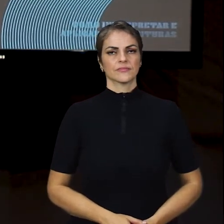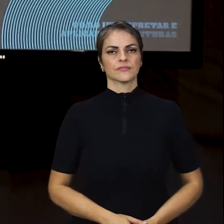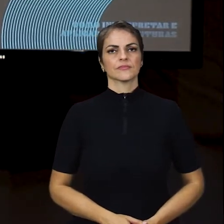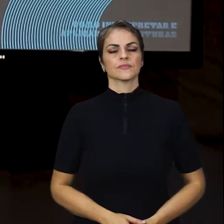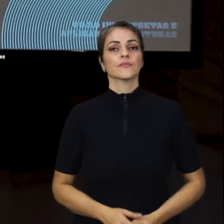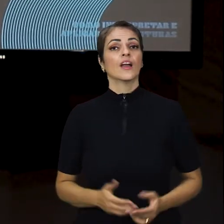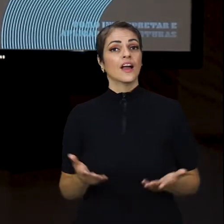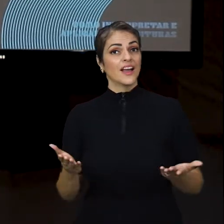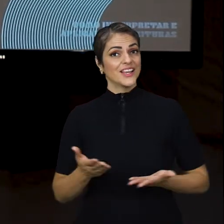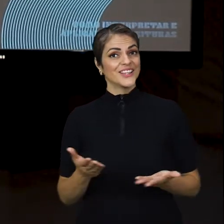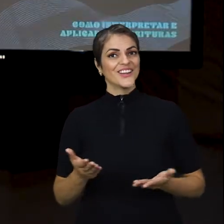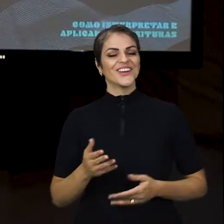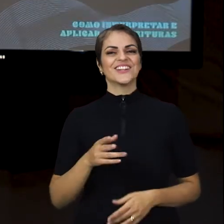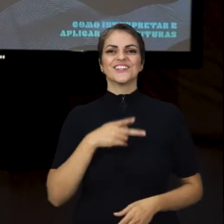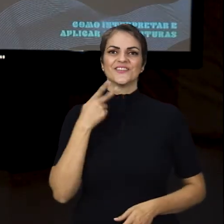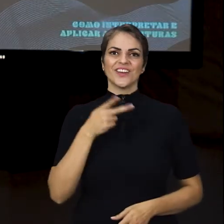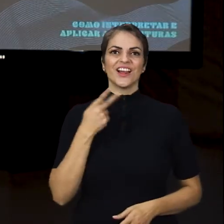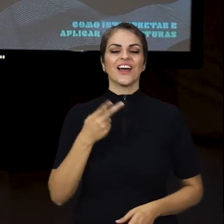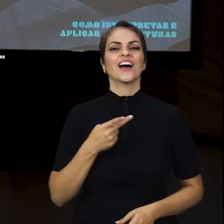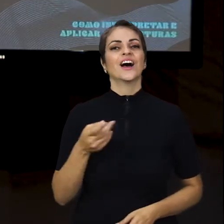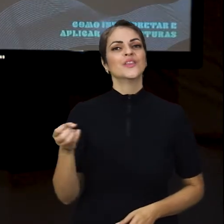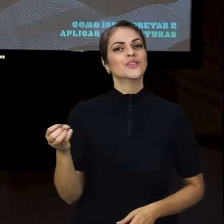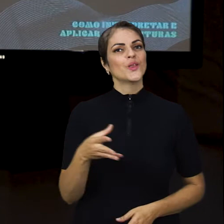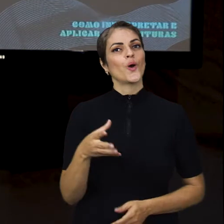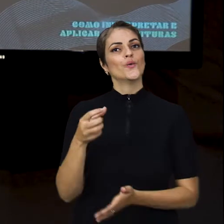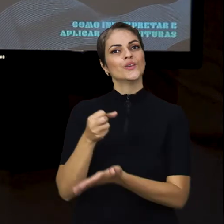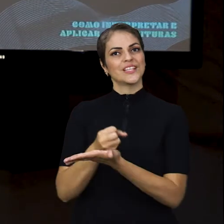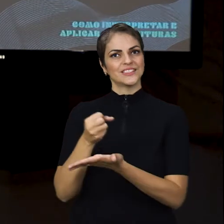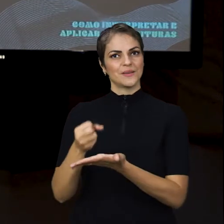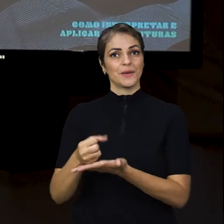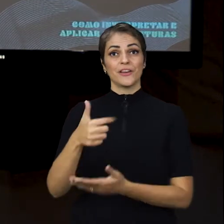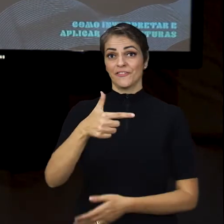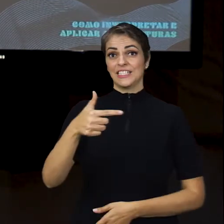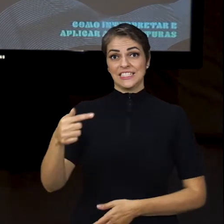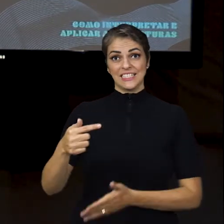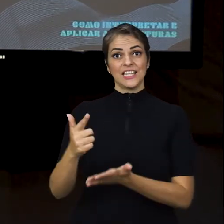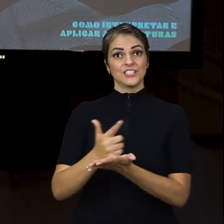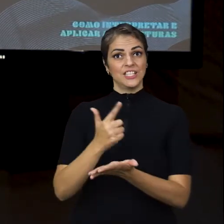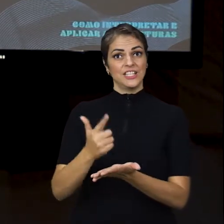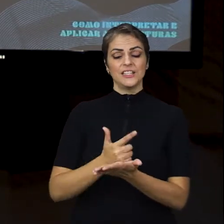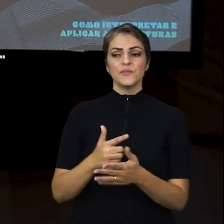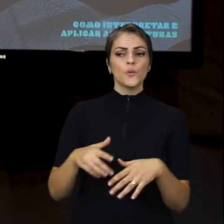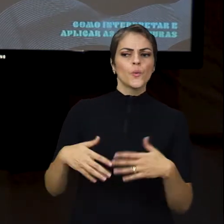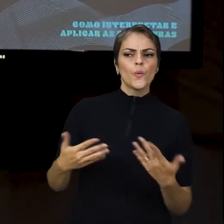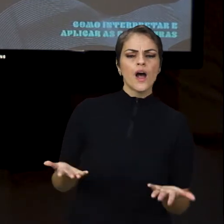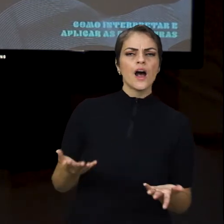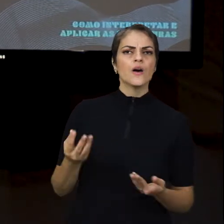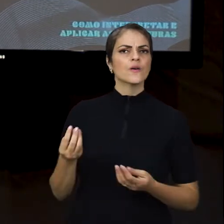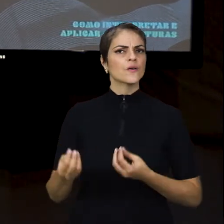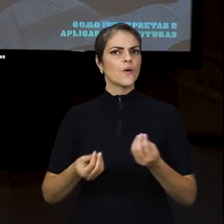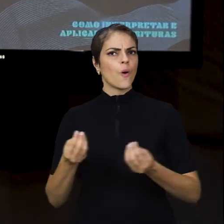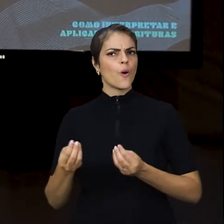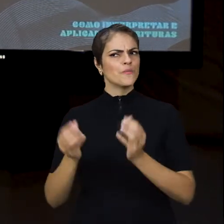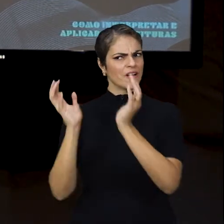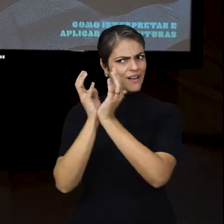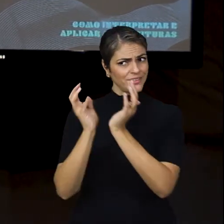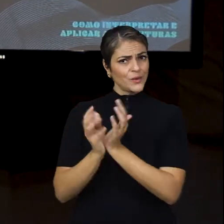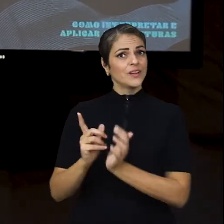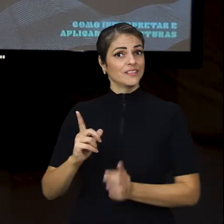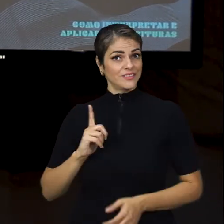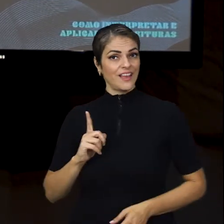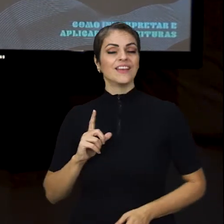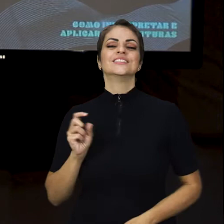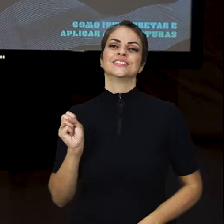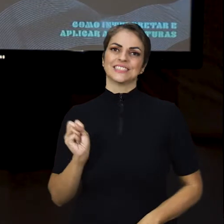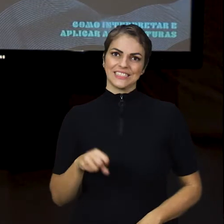Agora, falando a respeito dos 27 livros do Novo Testamento, quais são eles, como eles são categorizados? Esses livros